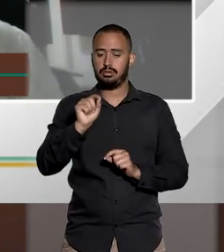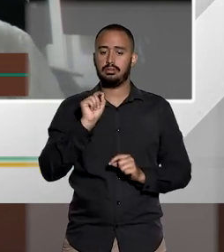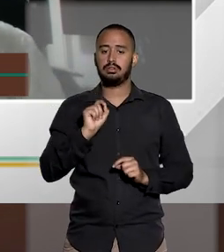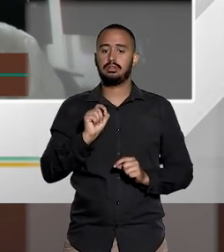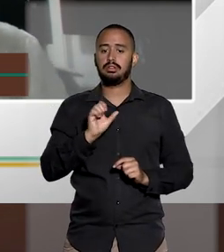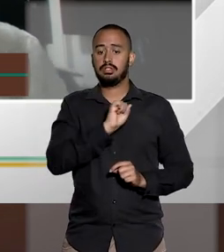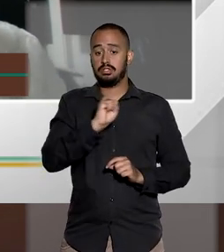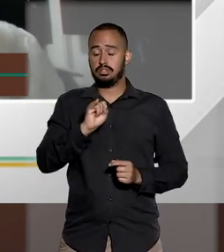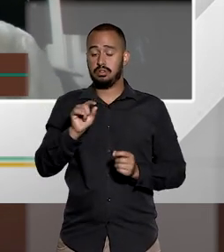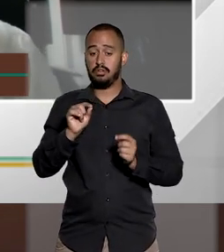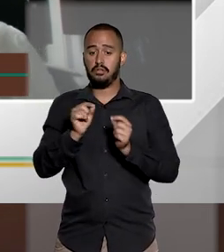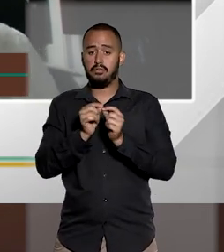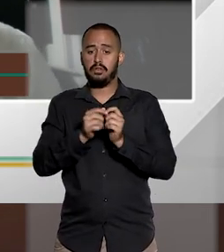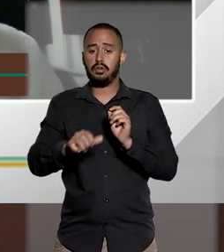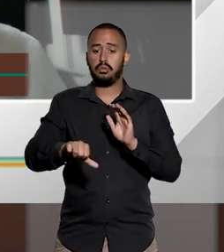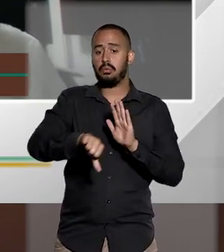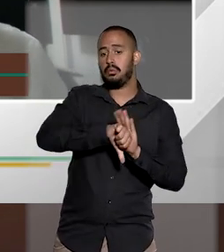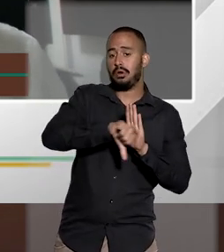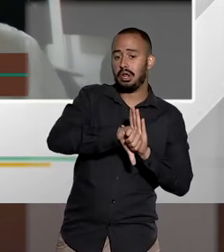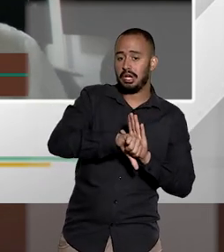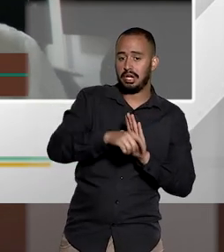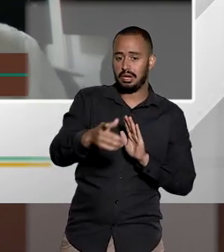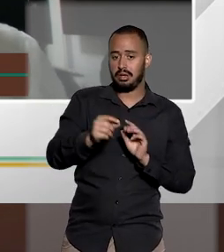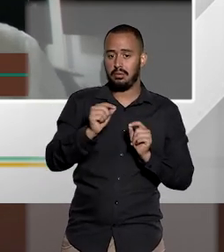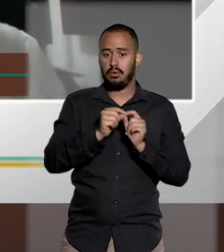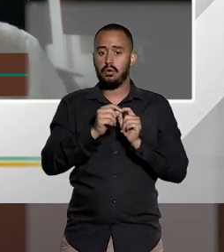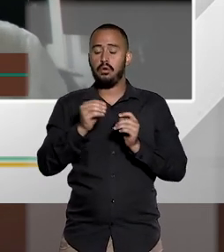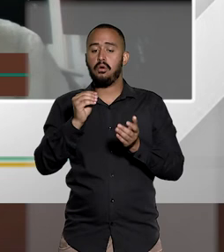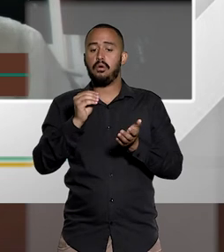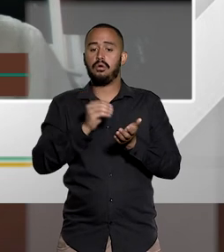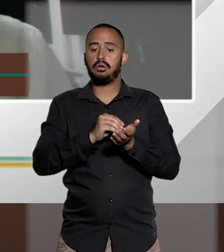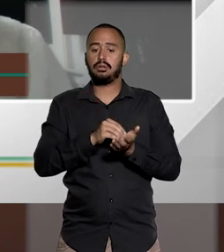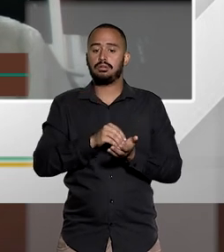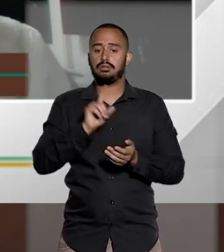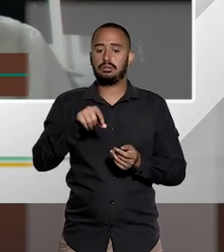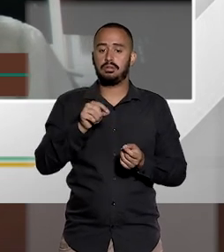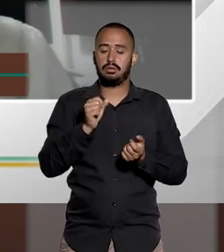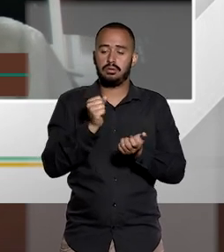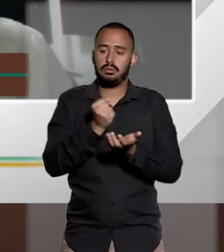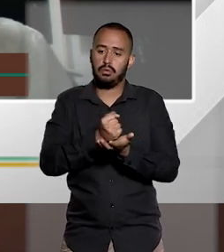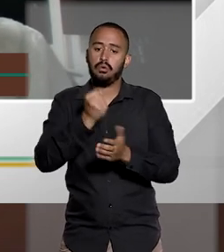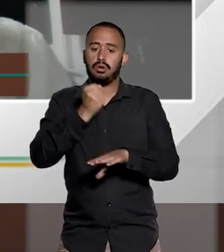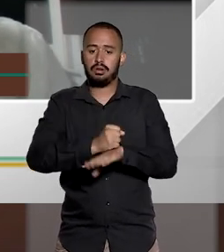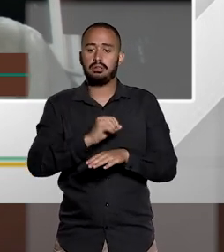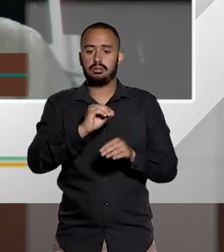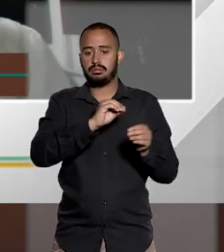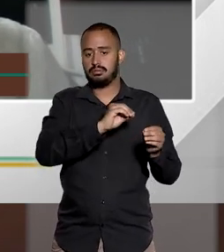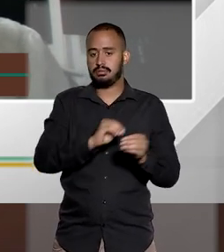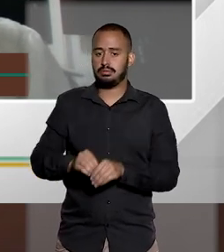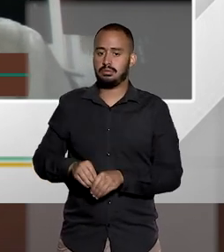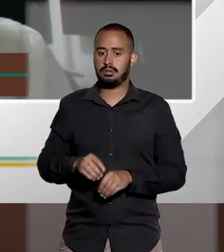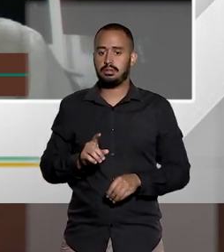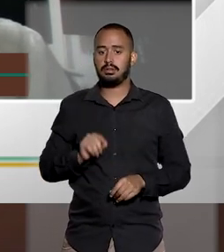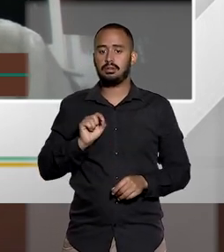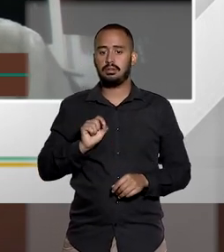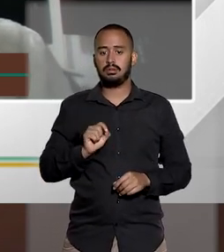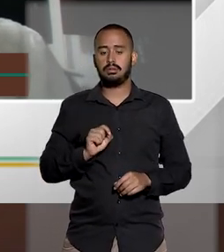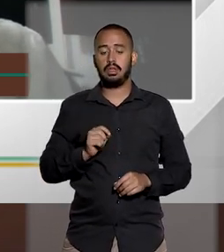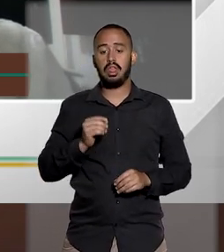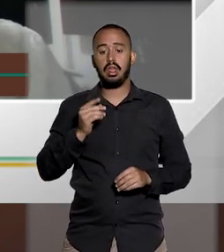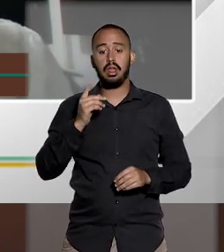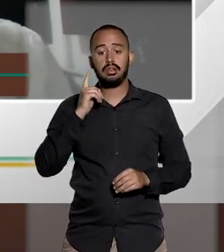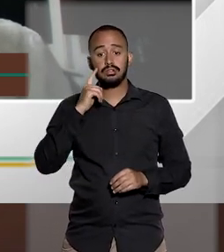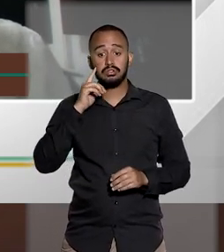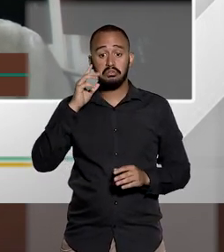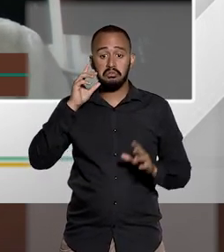se é praticado um ato ilegal, um contrato ilegal, ele tem que ser invalidado. Quando veio a LINDB, ela